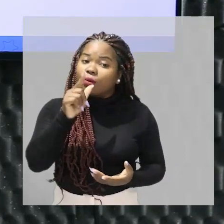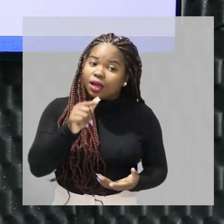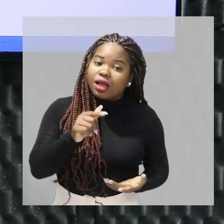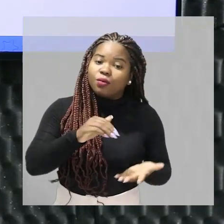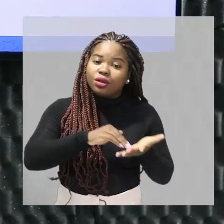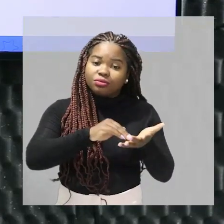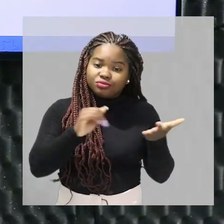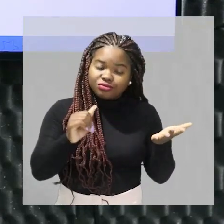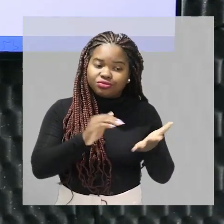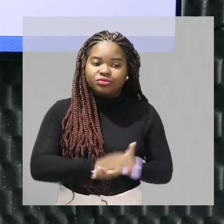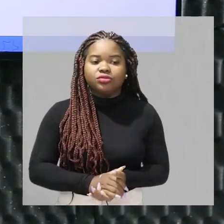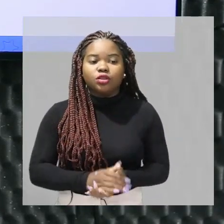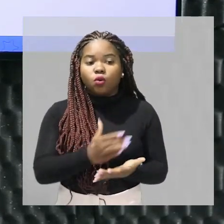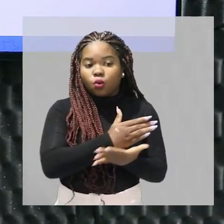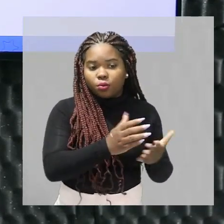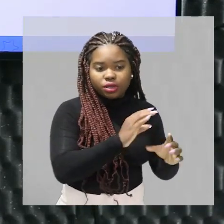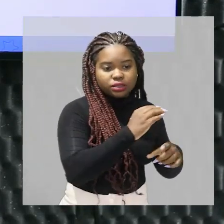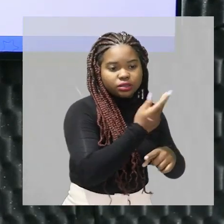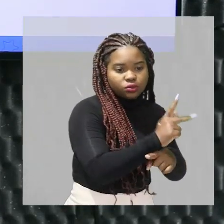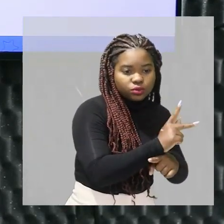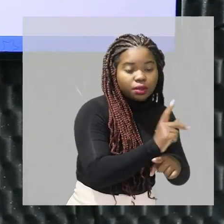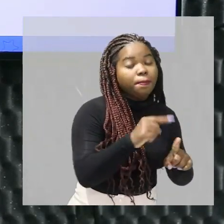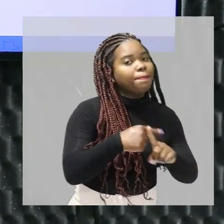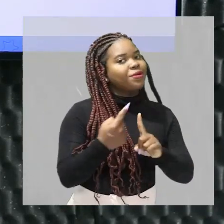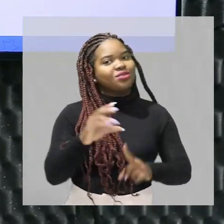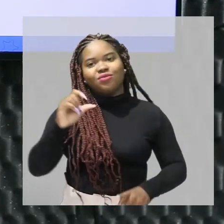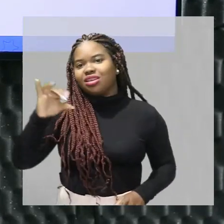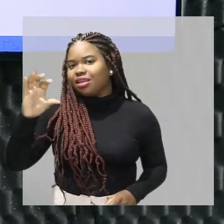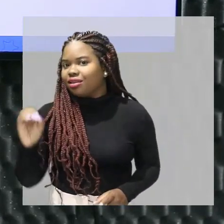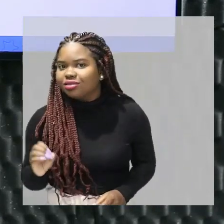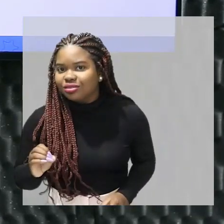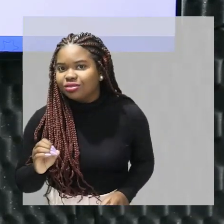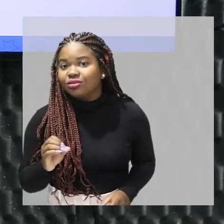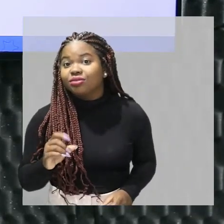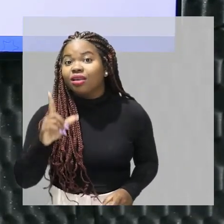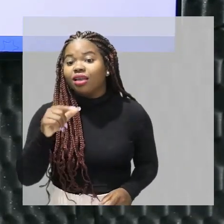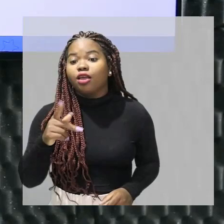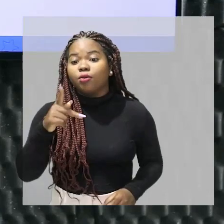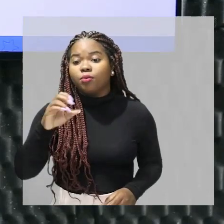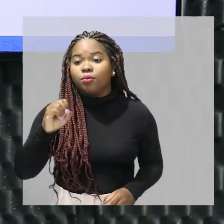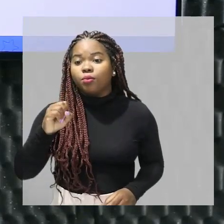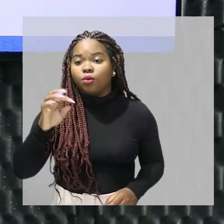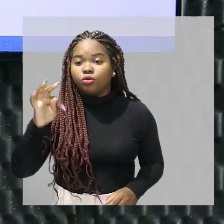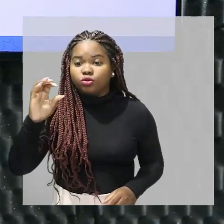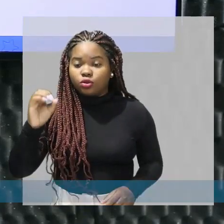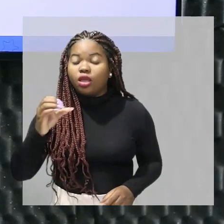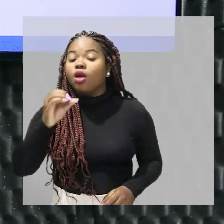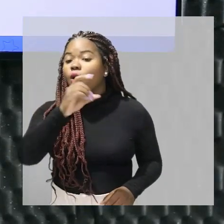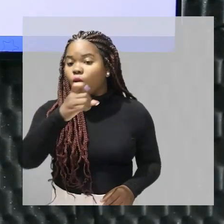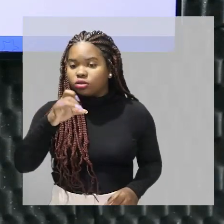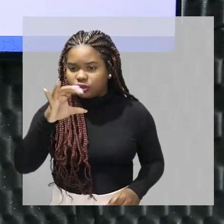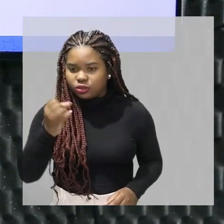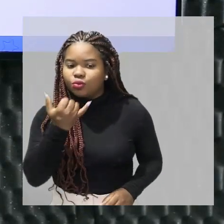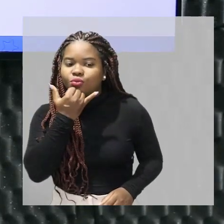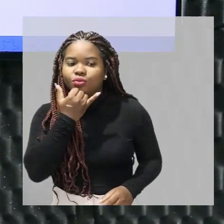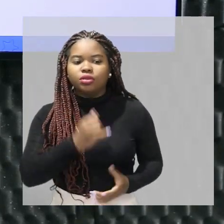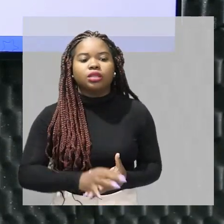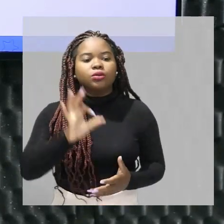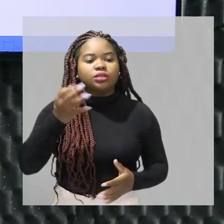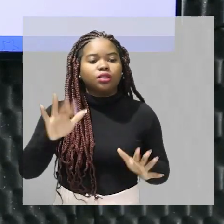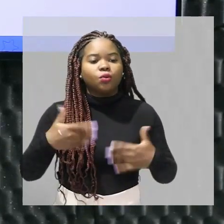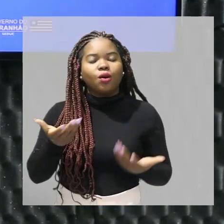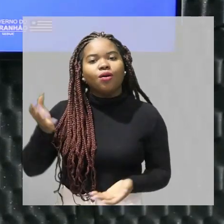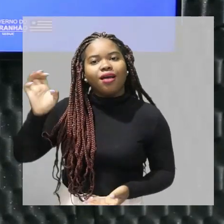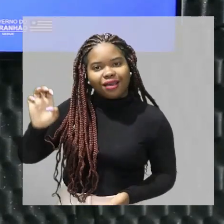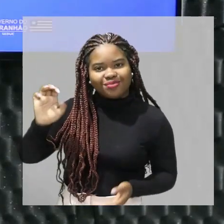Então, a água é a exceção. Começa com hidrogênio, mas não é ácido, e sim um óxido. A alternativa correta, a letra E.